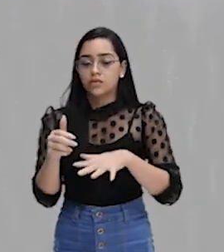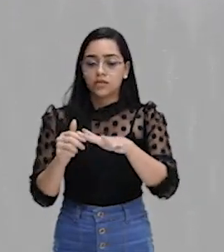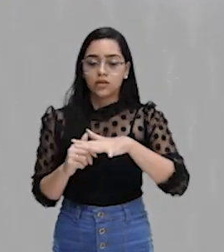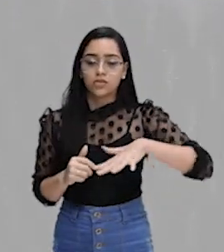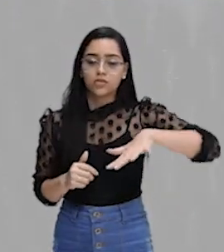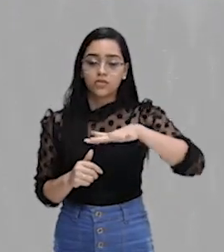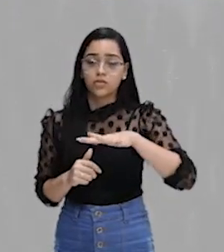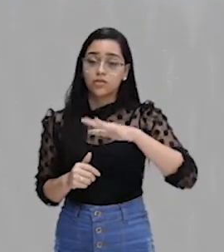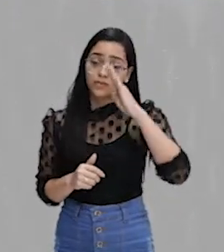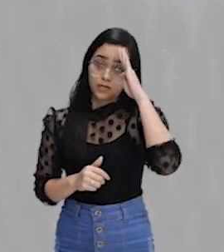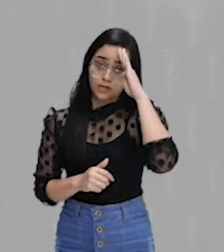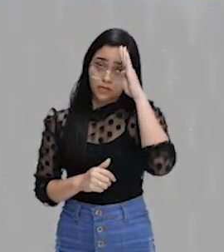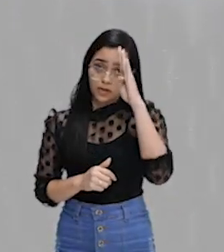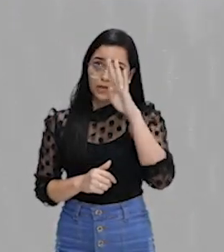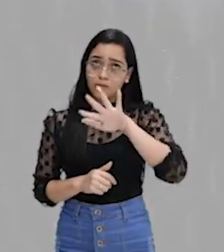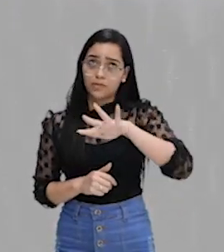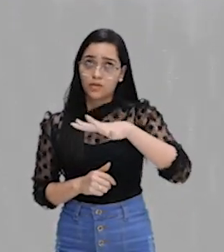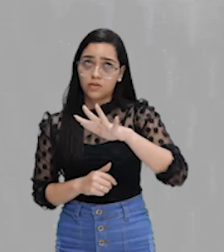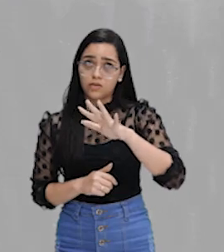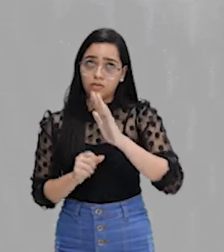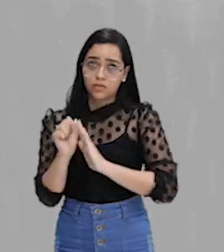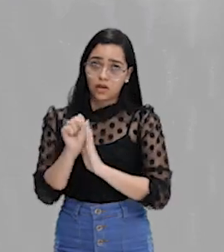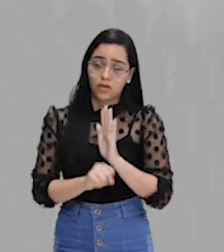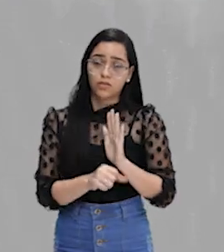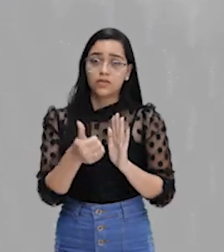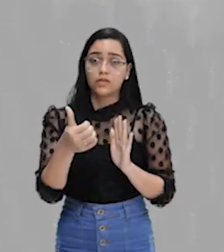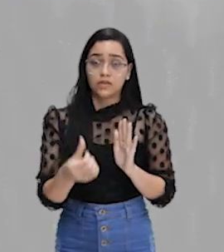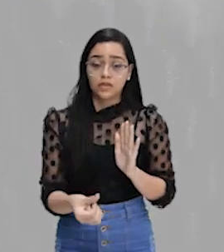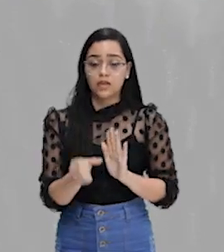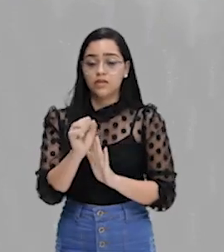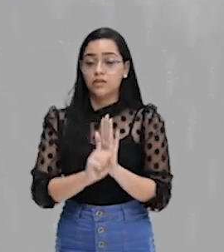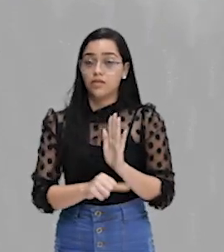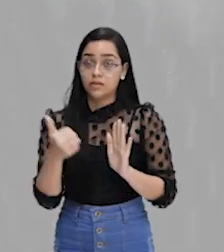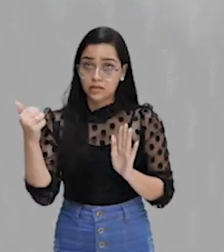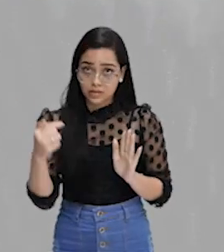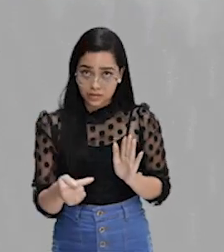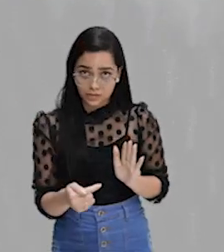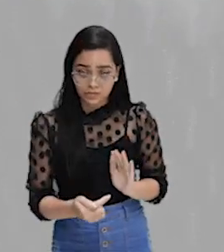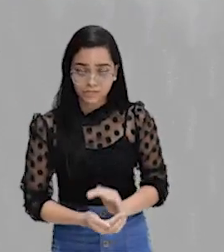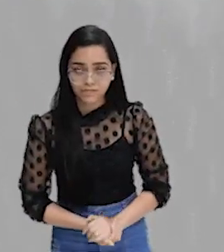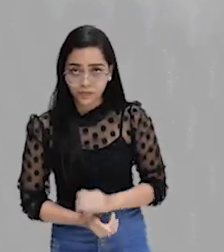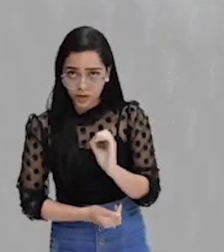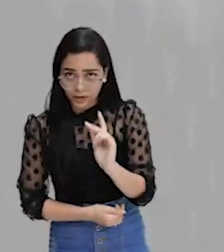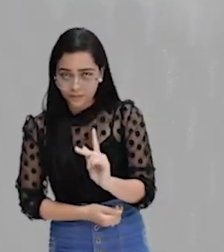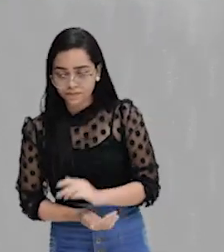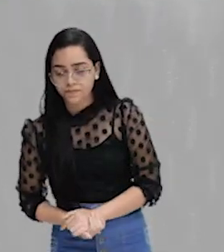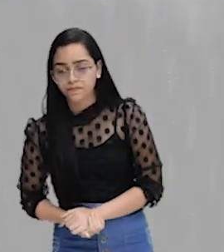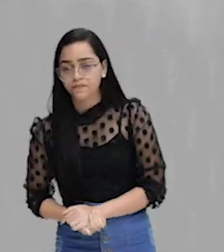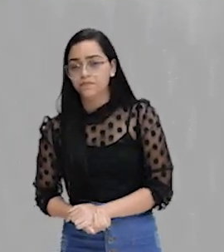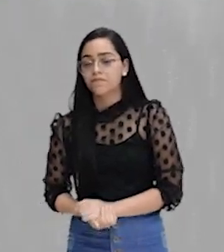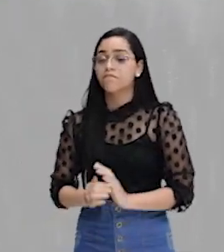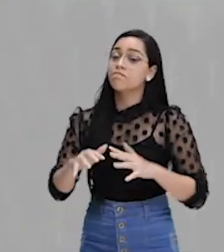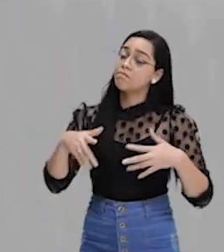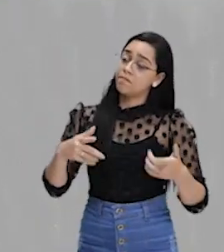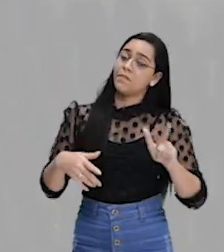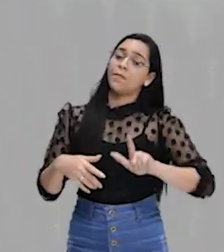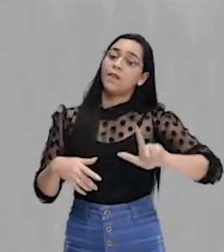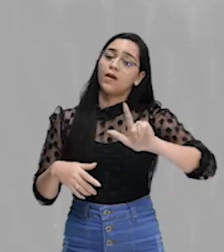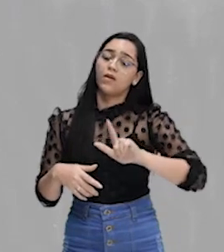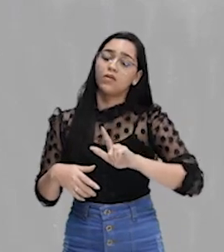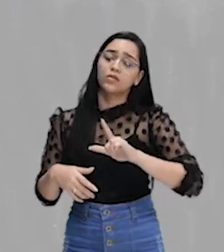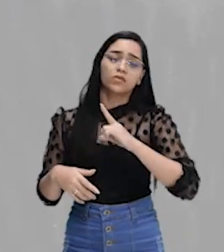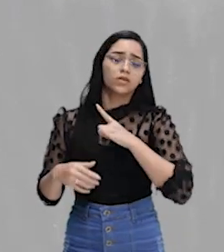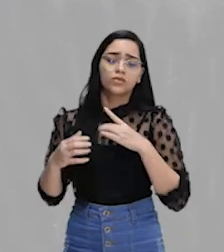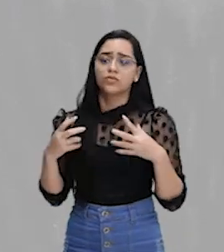Europeu, principalmente ali por volta do século XVI e XVII. Beleza? Agora, lógico, o Renascimento cultural,